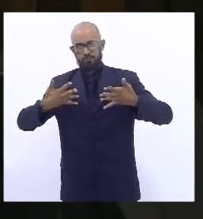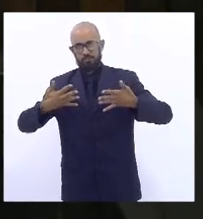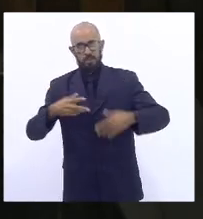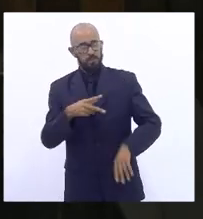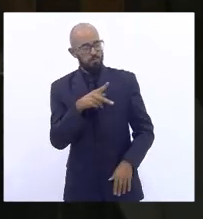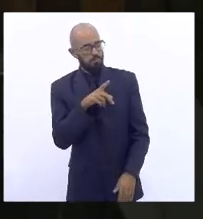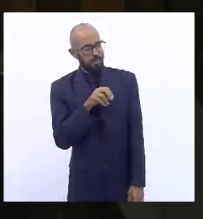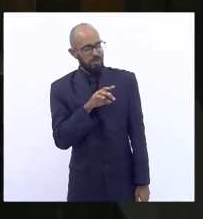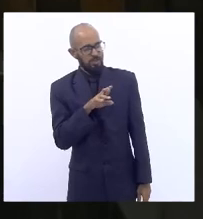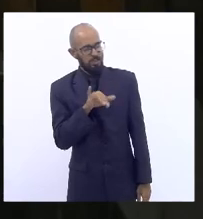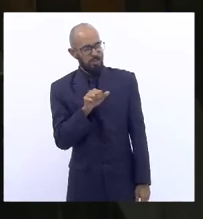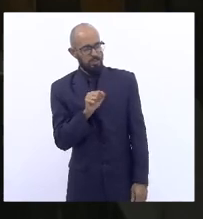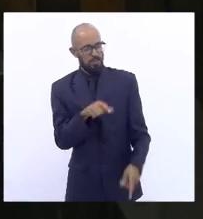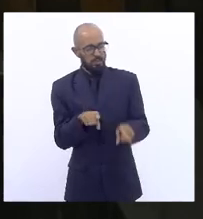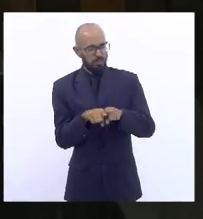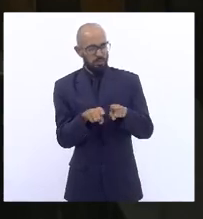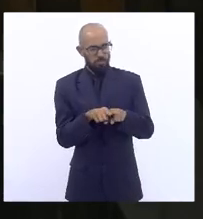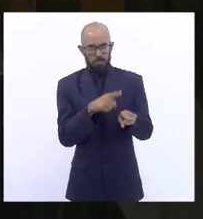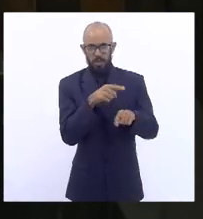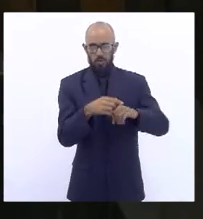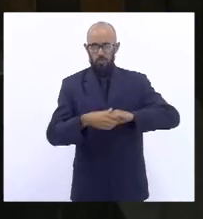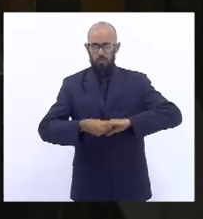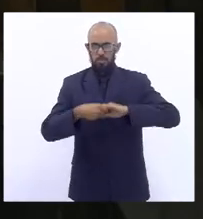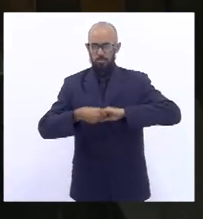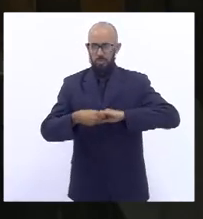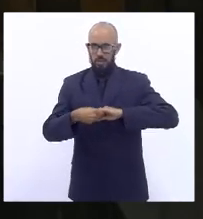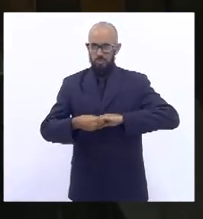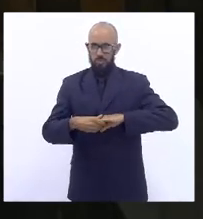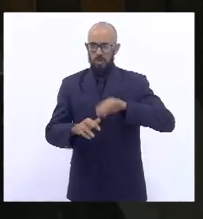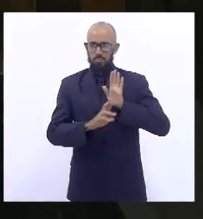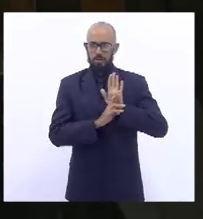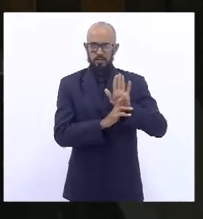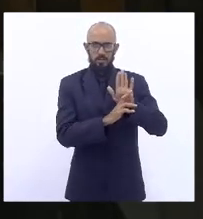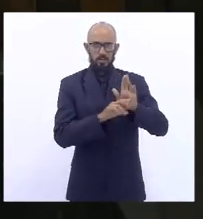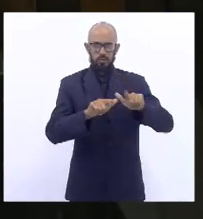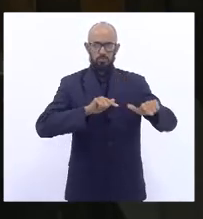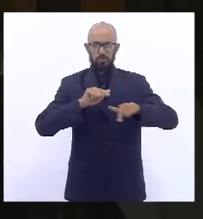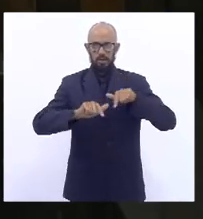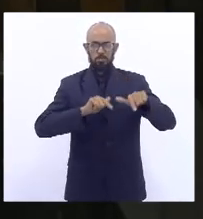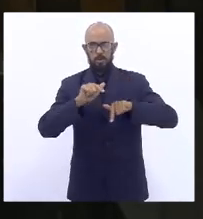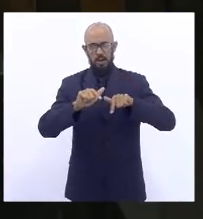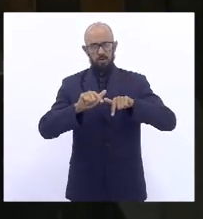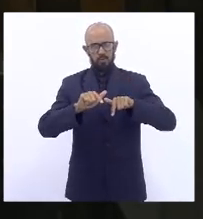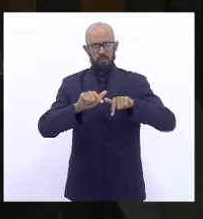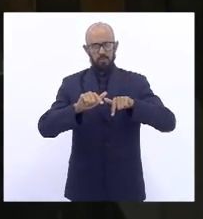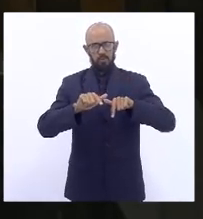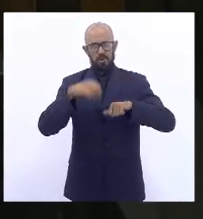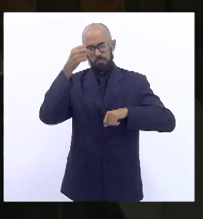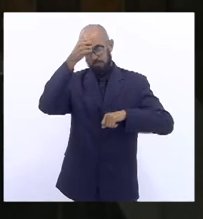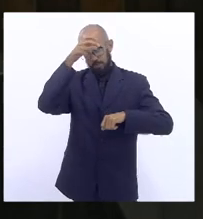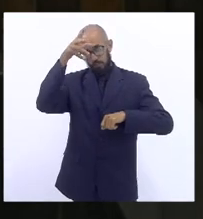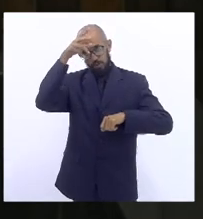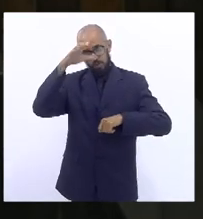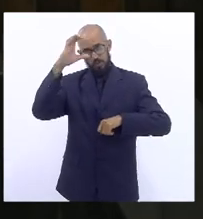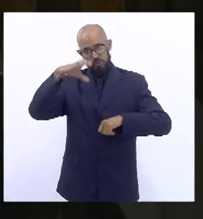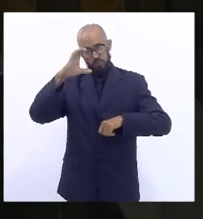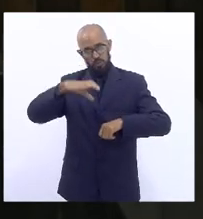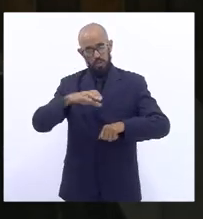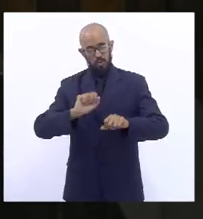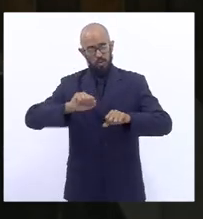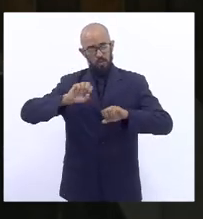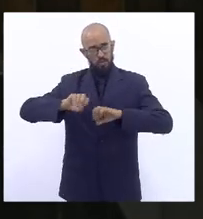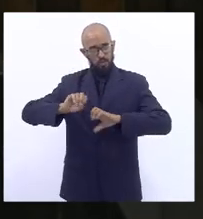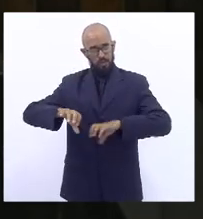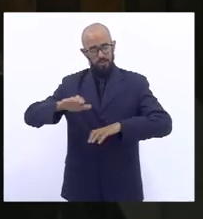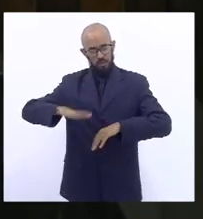Patrícia, a quem cumprimento também, representando o trabalho da Prefeitura de Niterói com a educação infantil,